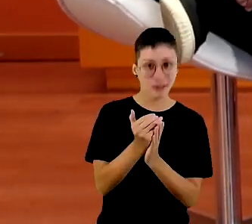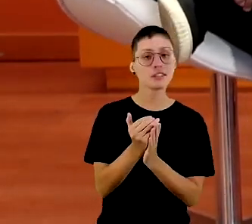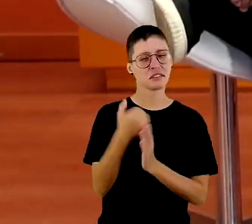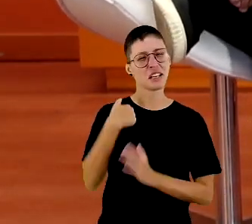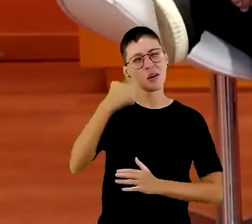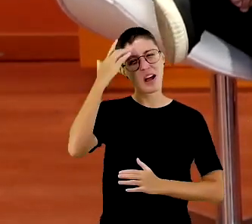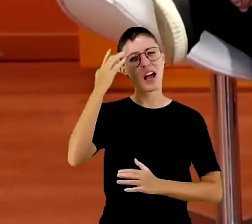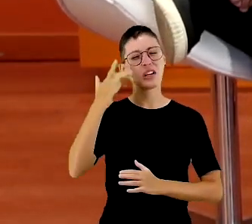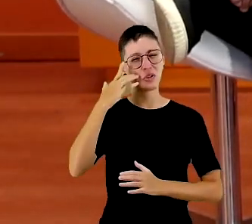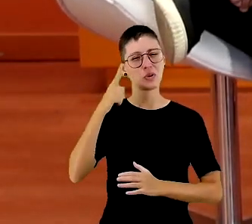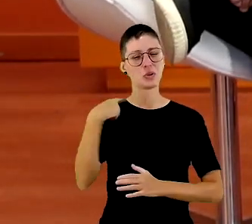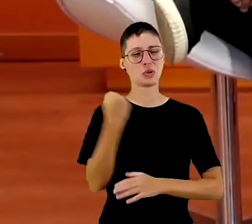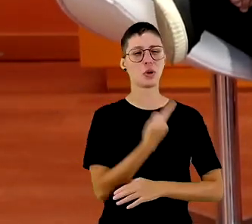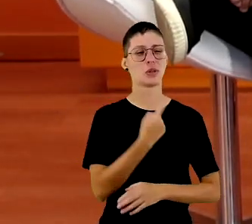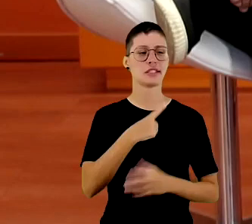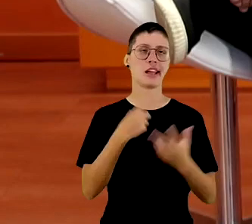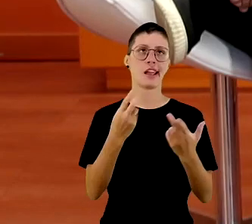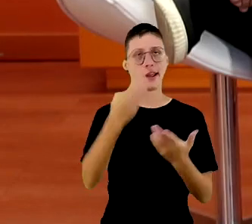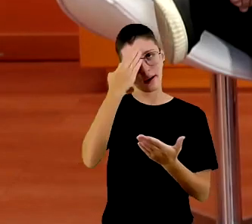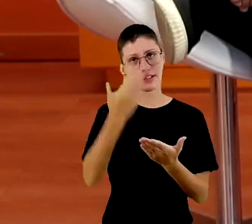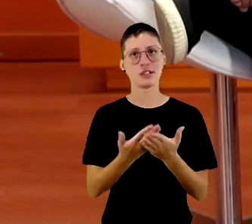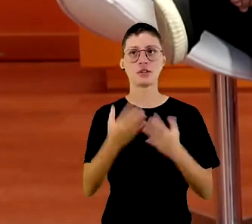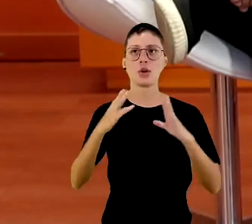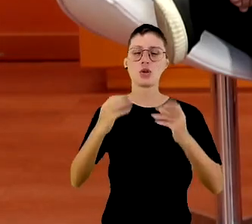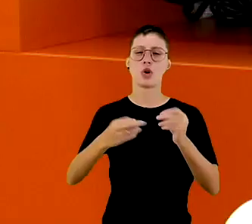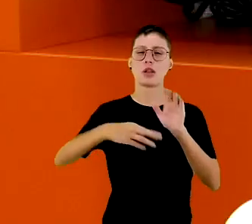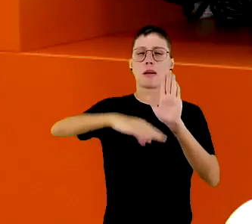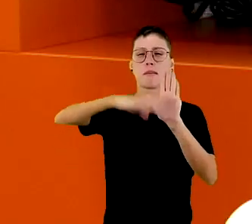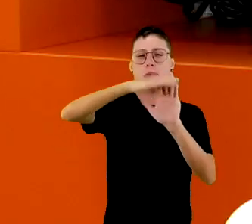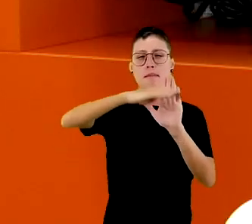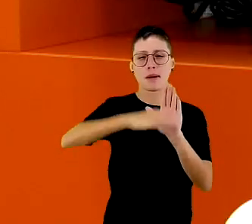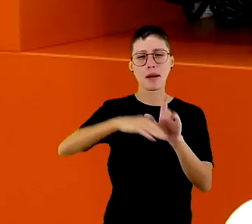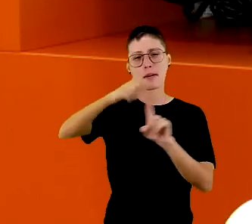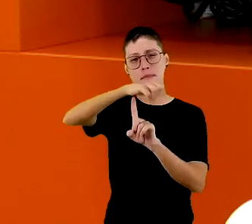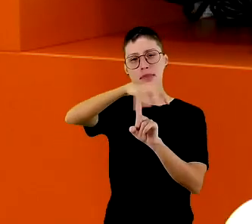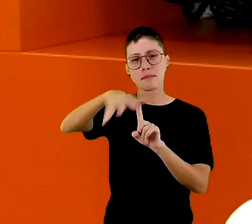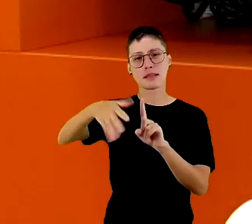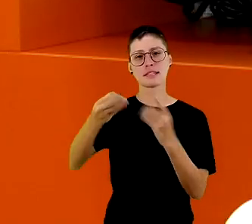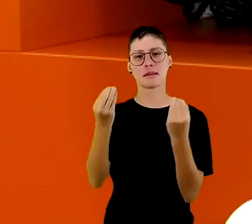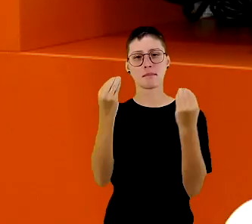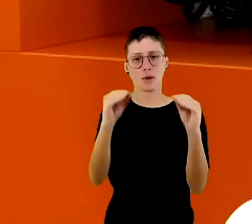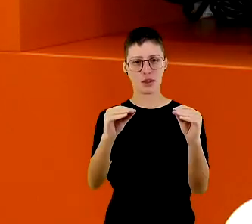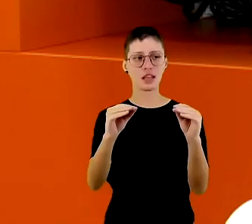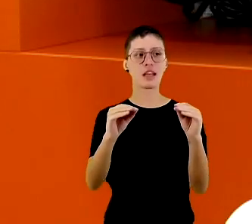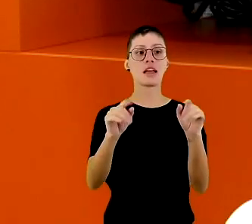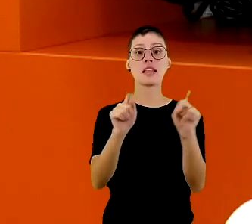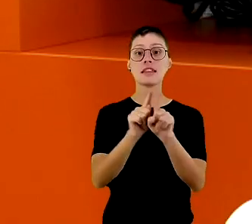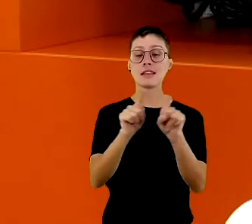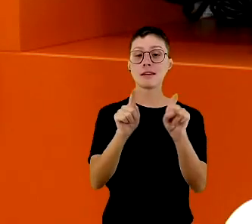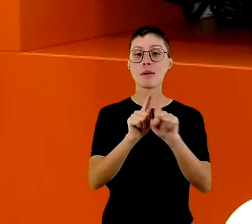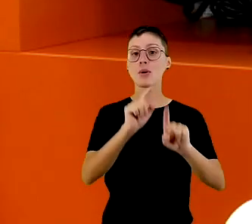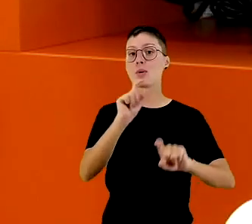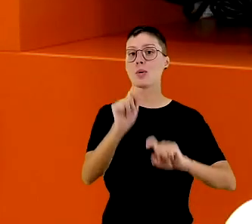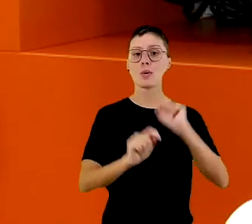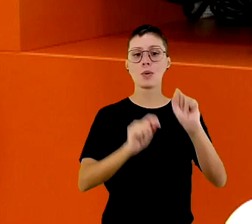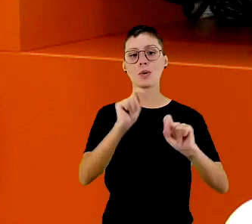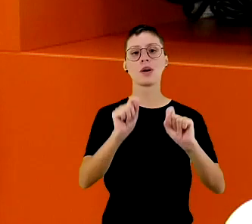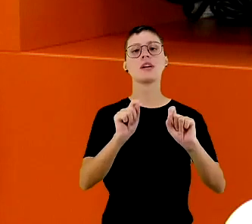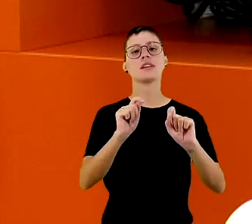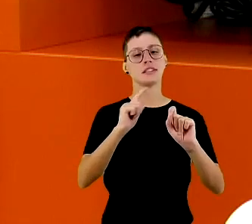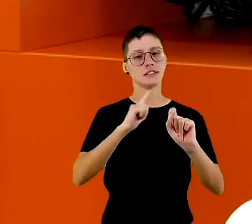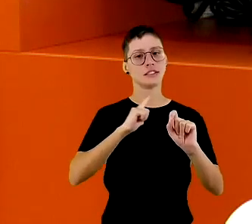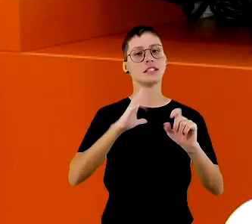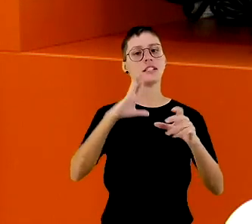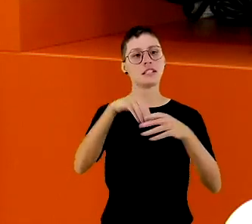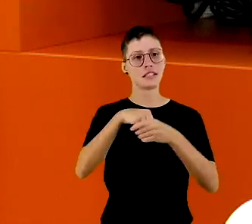gente tem, obviamente, toda a regulação que o Banco Central coloca. Além disso, né, a gente tem que